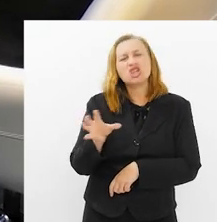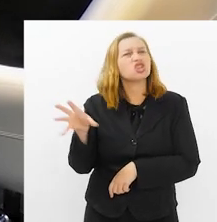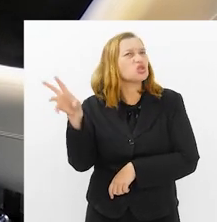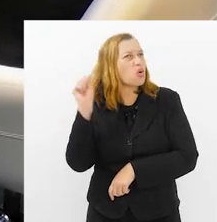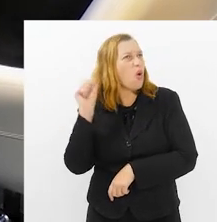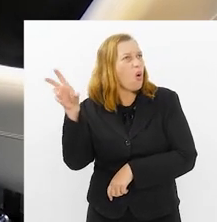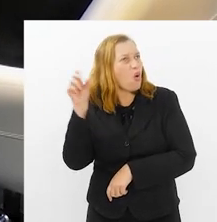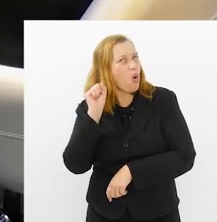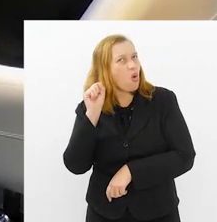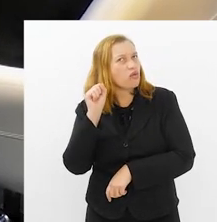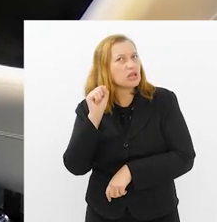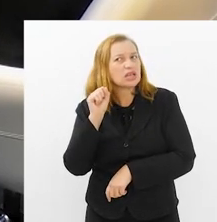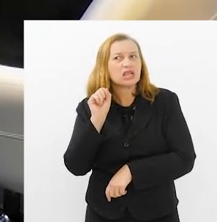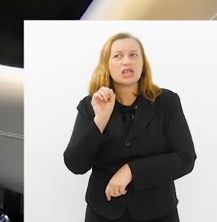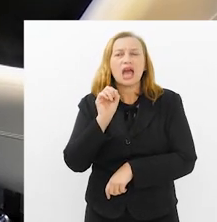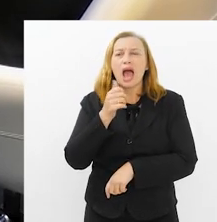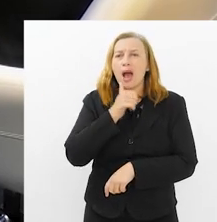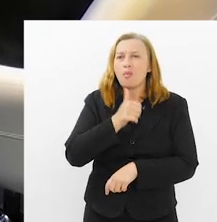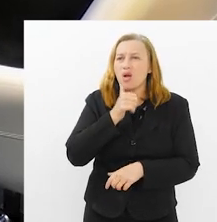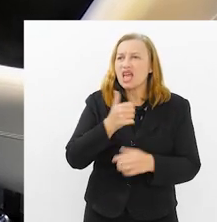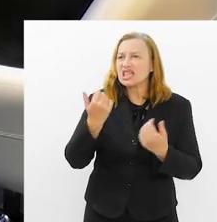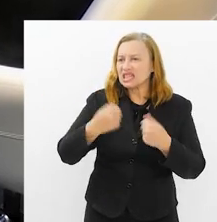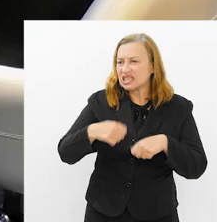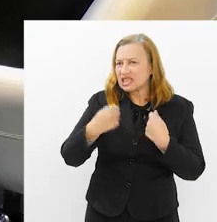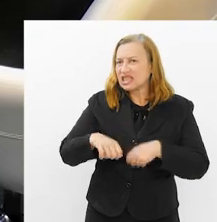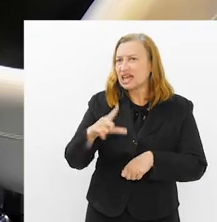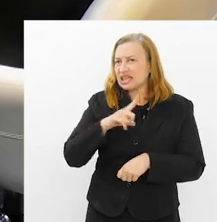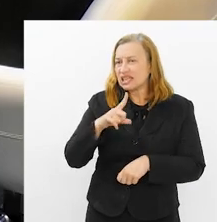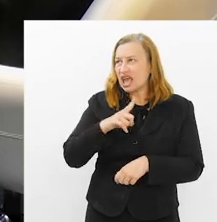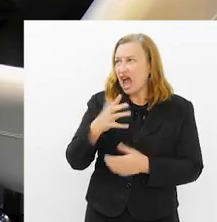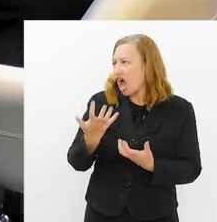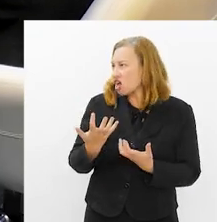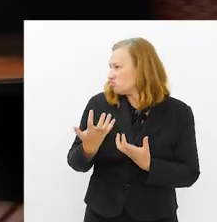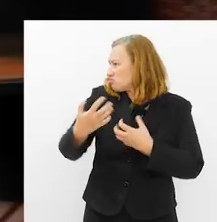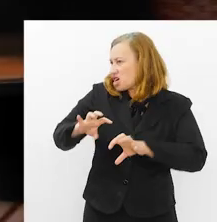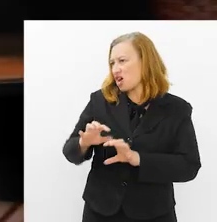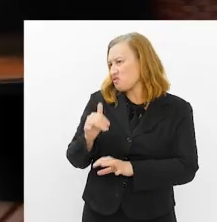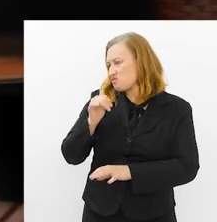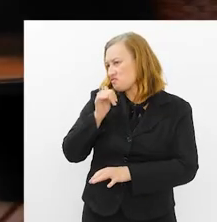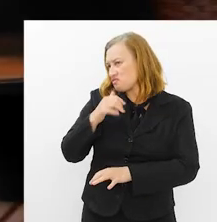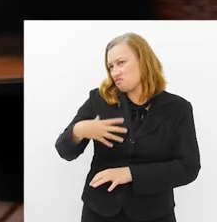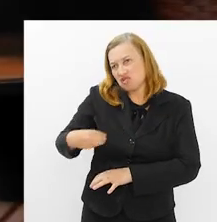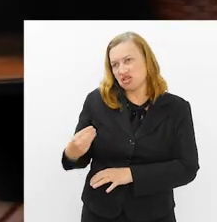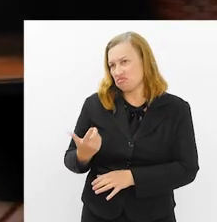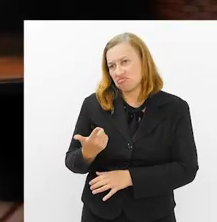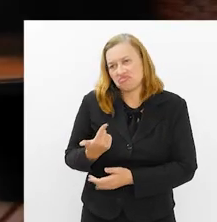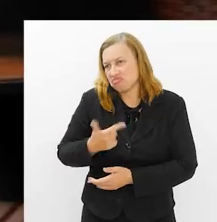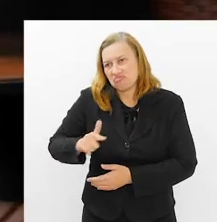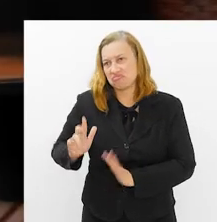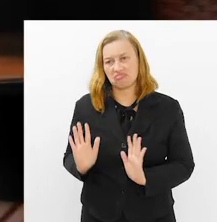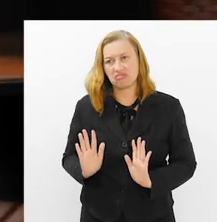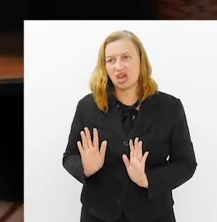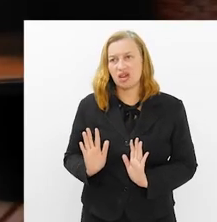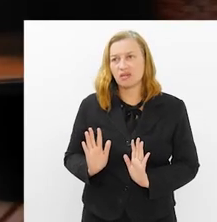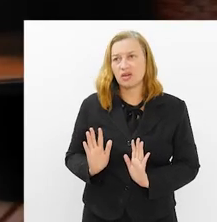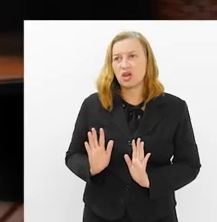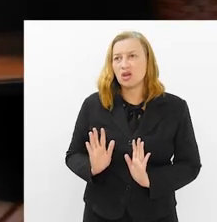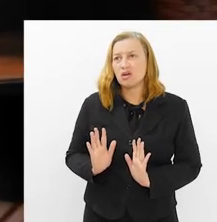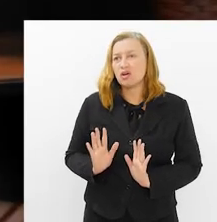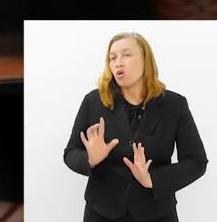escuta muito que a mulher tem a necessidade de já casar dizendo, olha, não quero ter filho, como se fosse uma